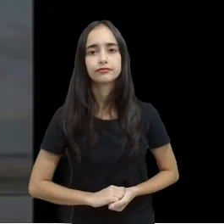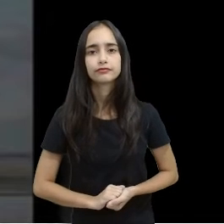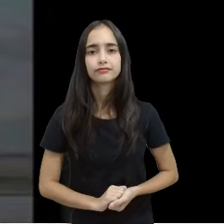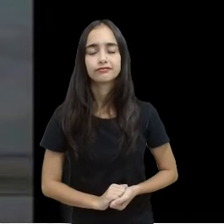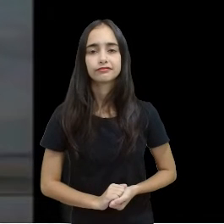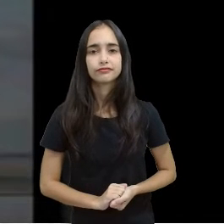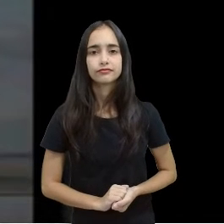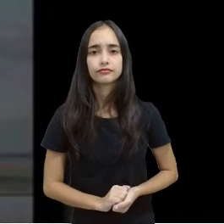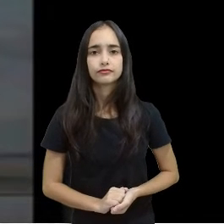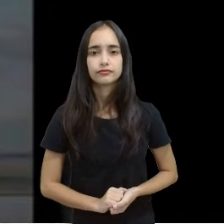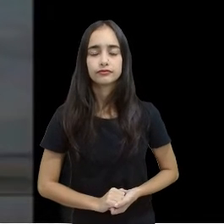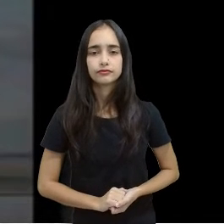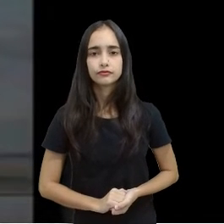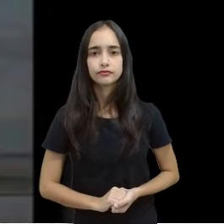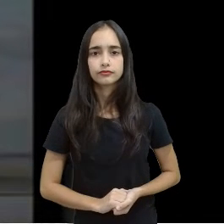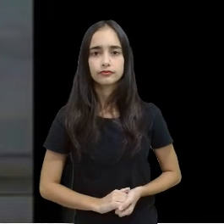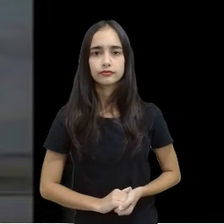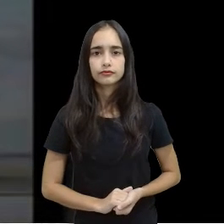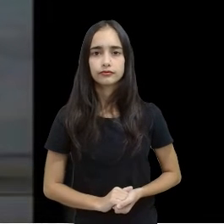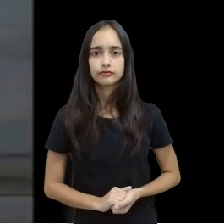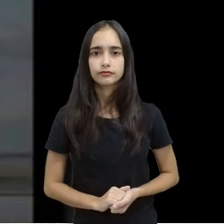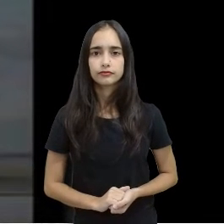Vamos ver aqui.